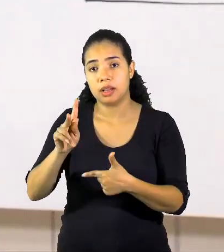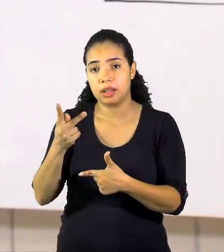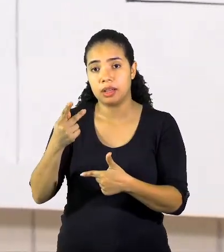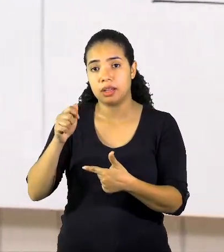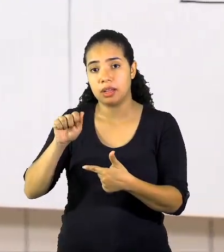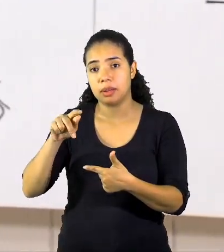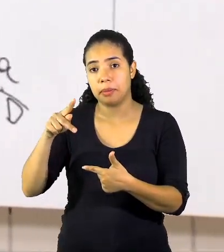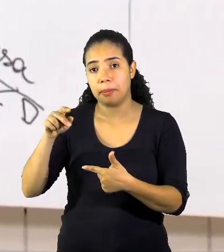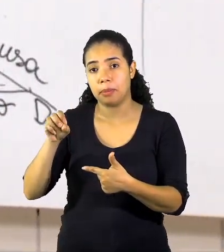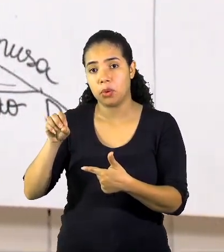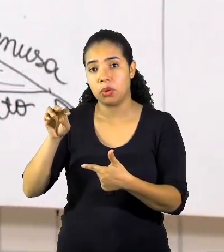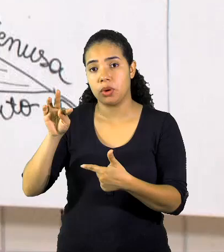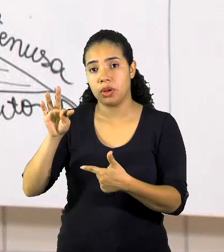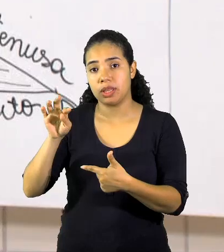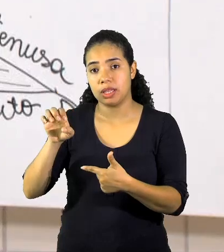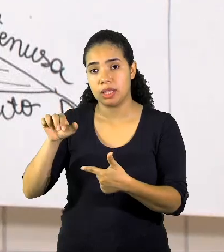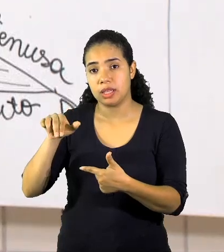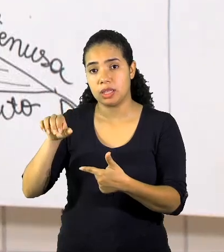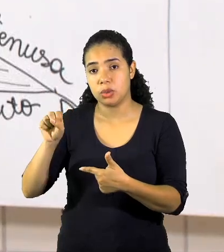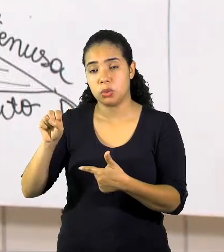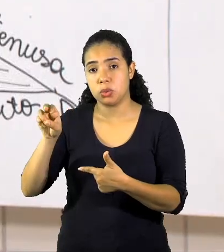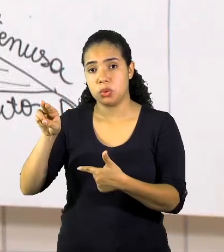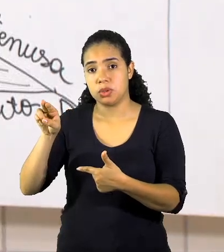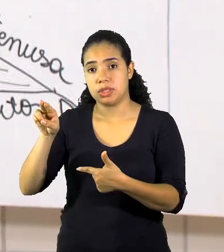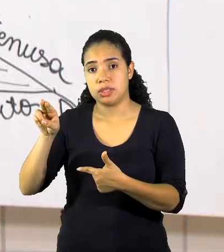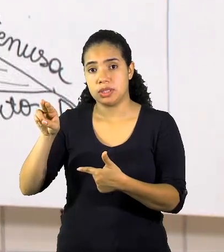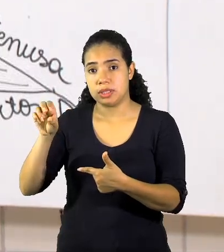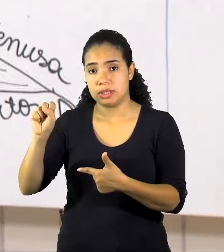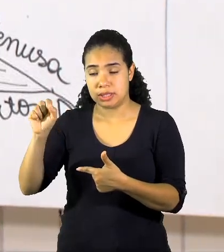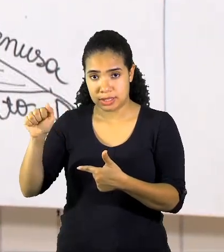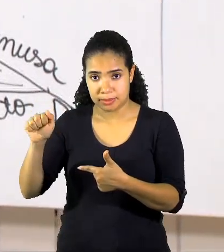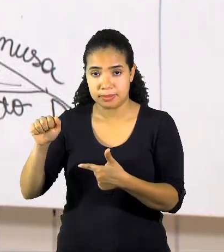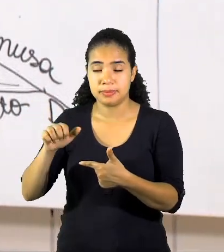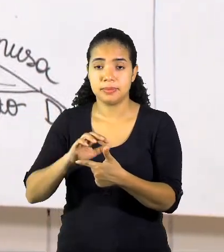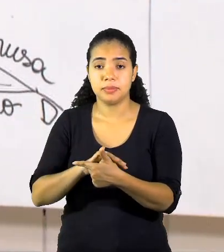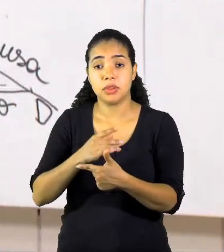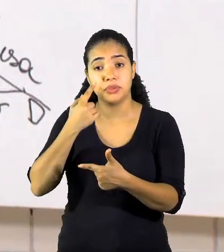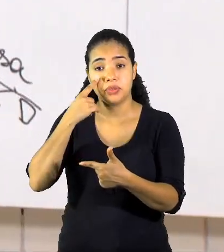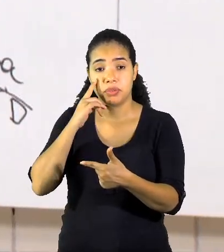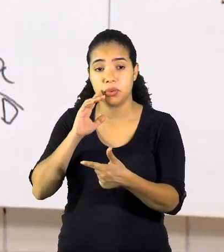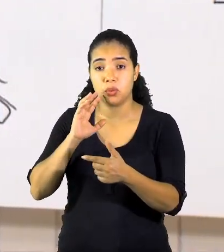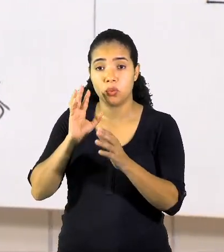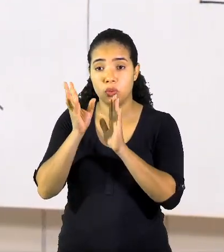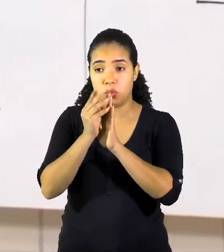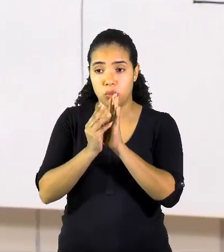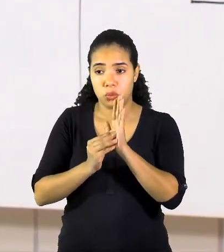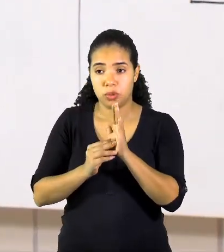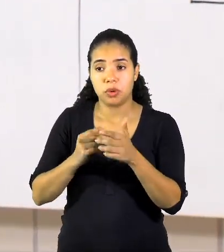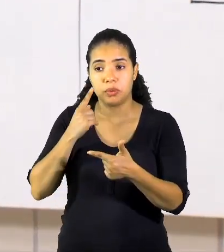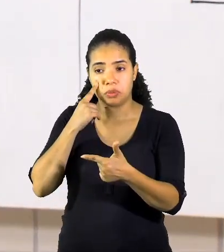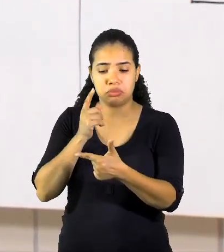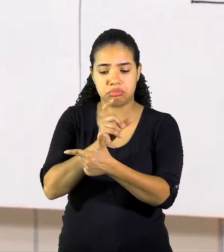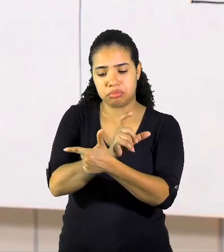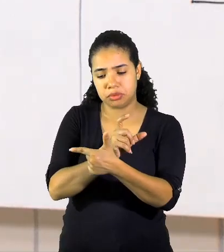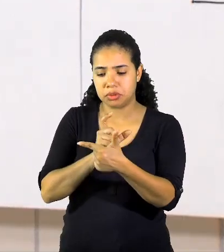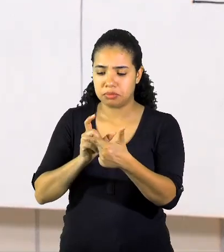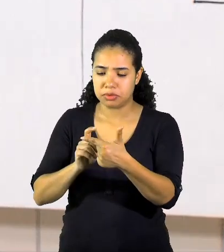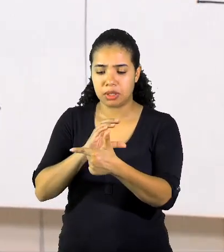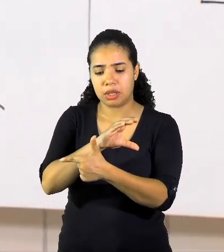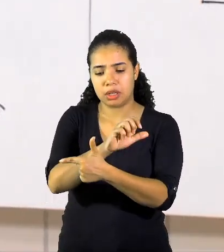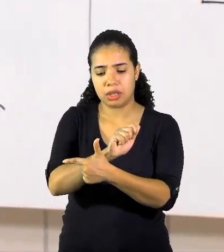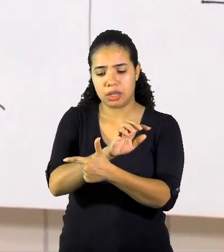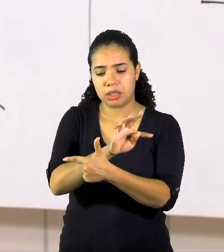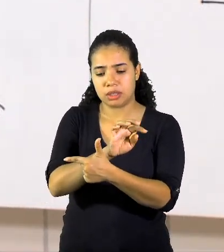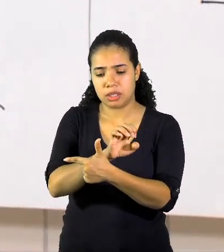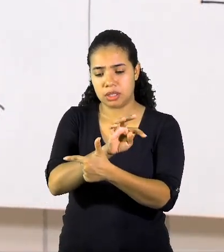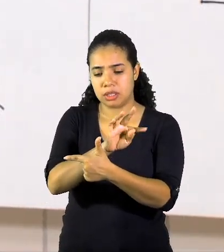cateto. Então, só reformulando aqui, vamos rever o conceito. Identificamos o que é um triângulo